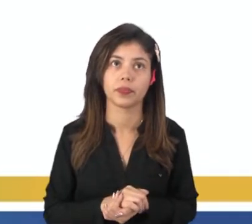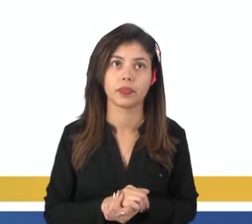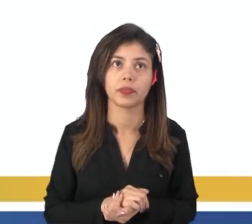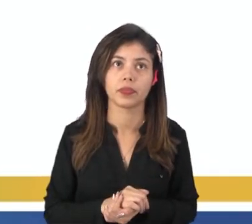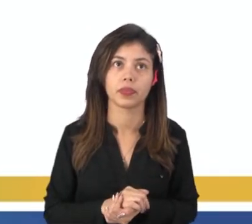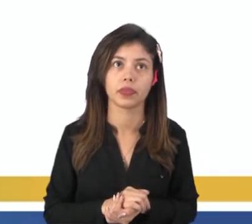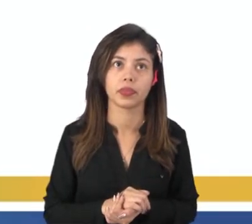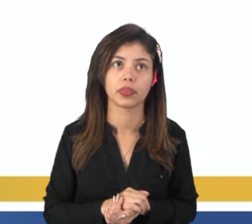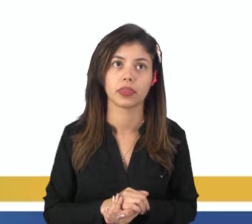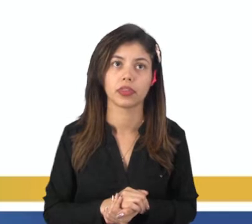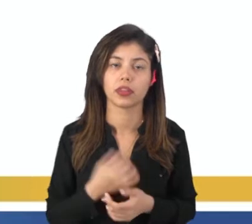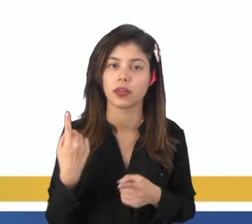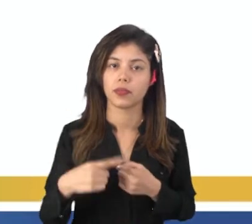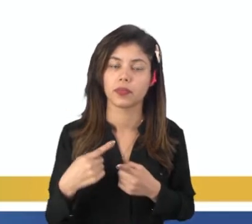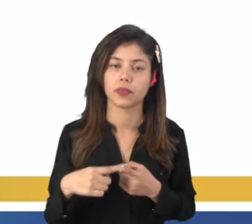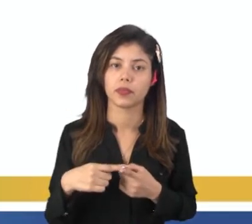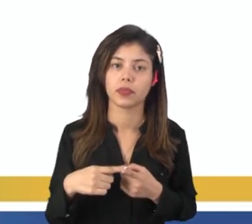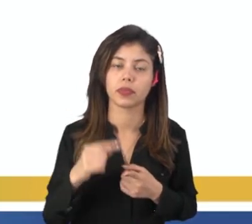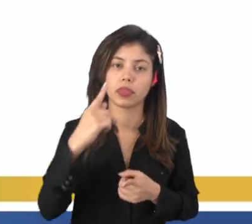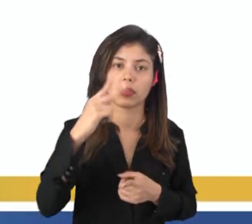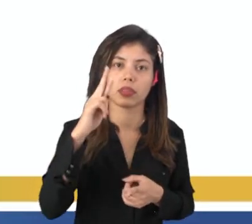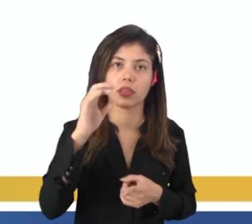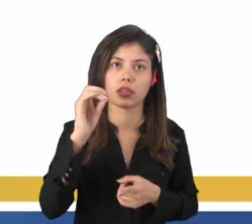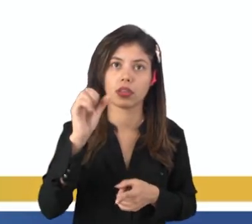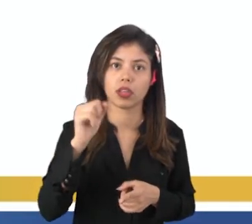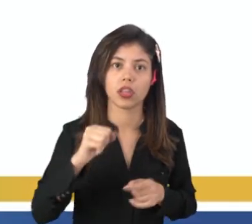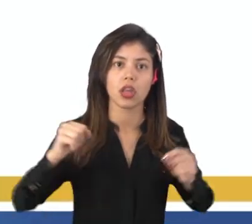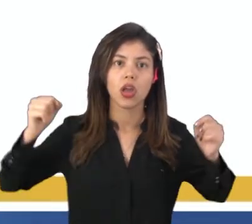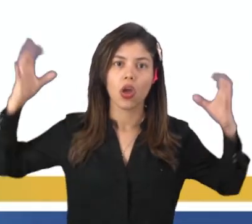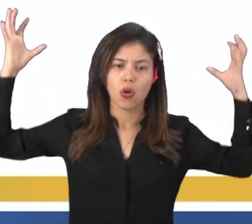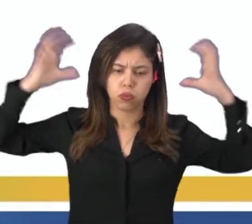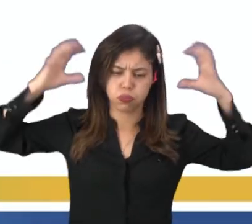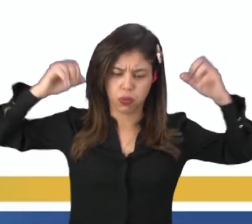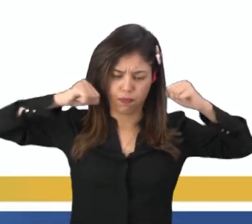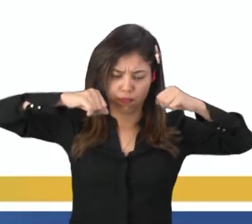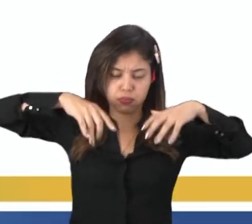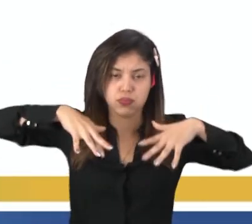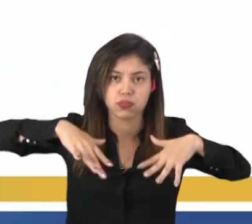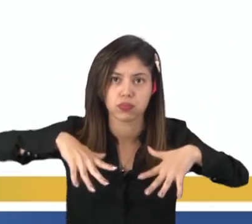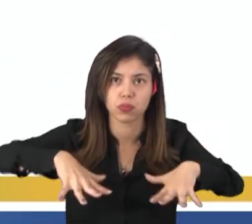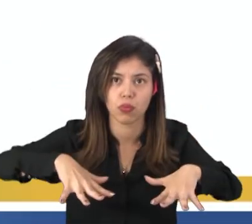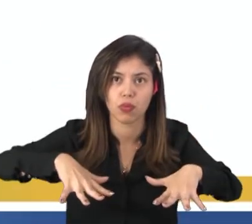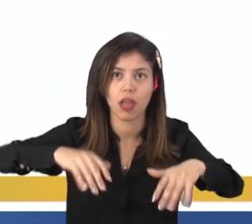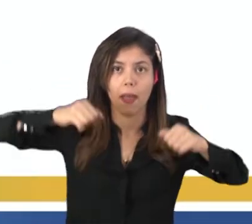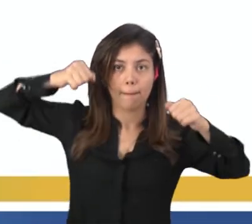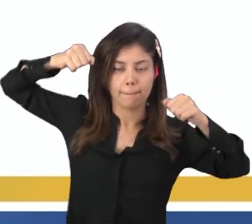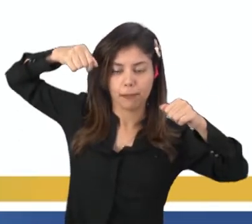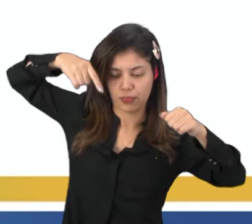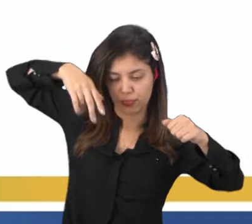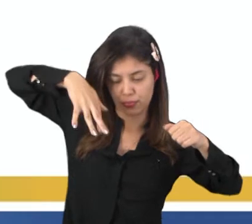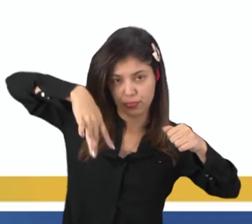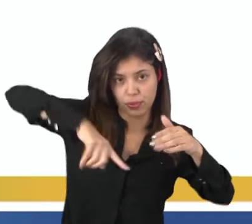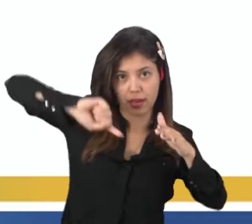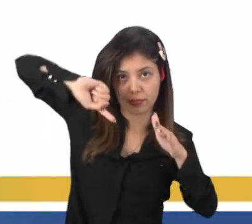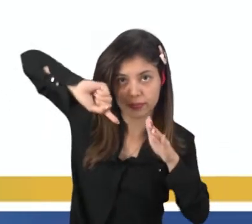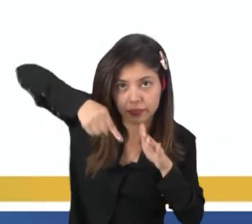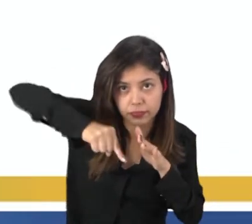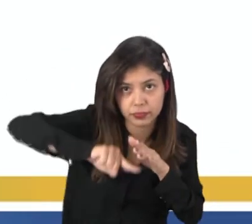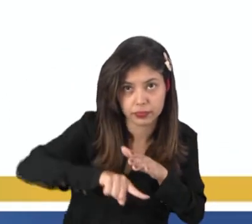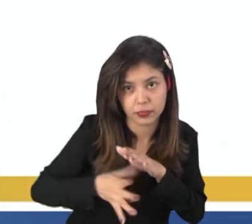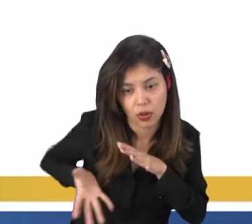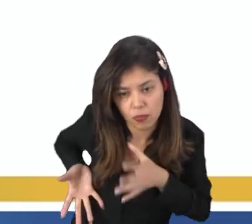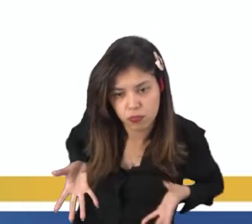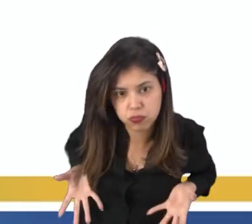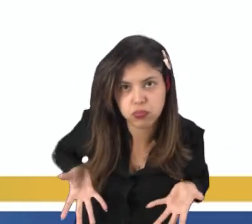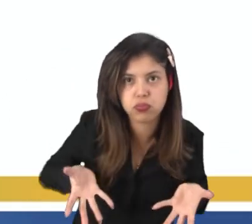avermelhado. Tá? Porque por ele ser poroso, quando a chuva bate nesse solo, a chuva penetra nas camadas inferiores e sai